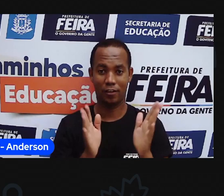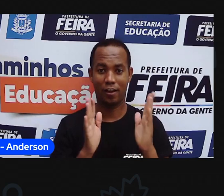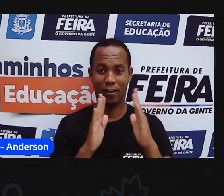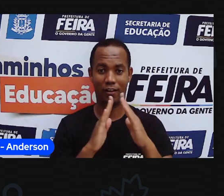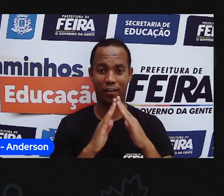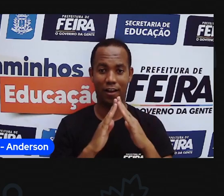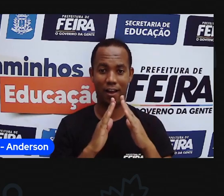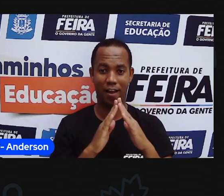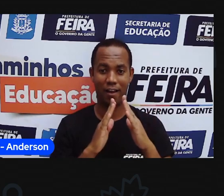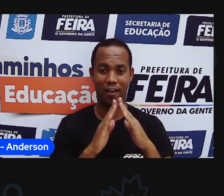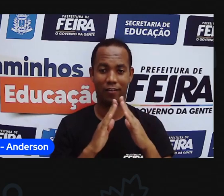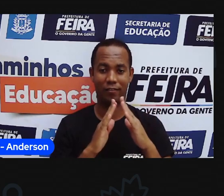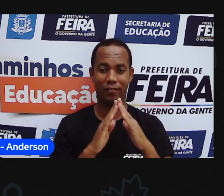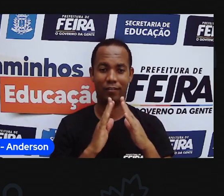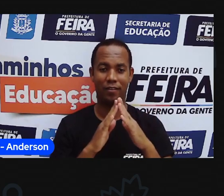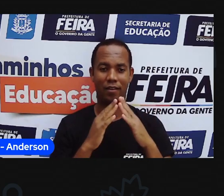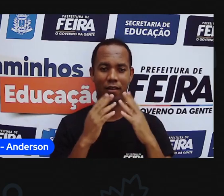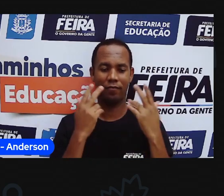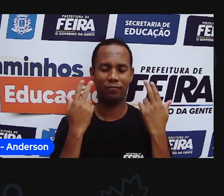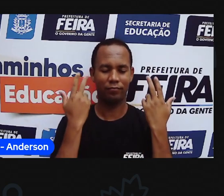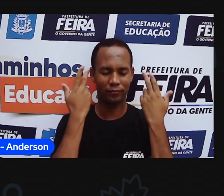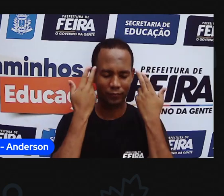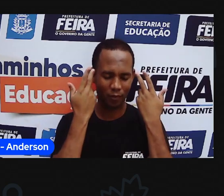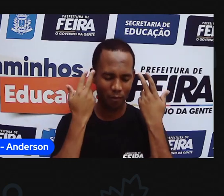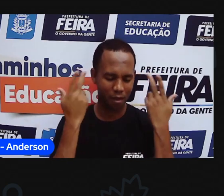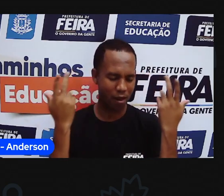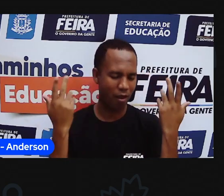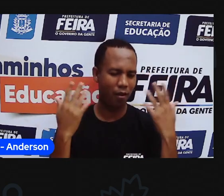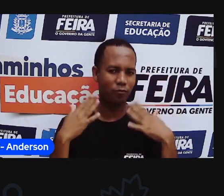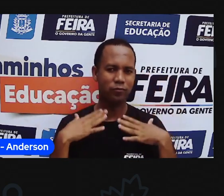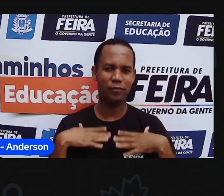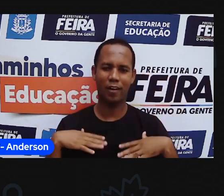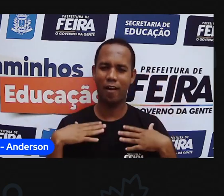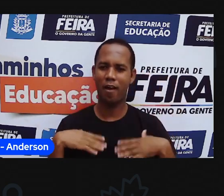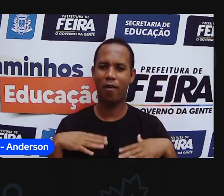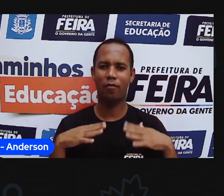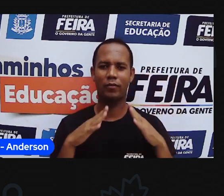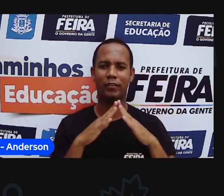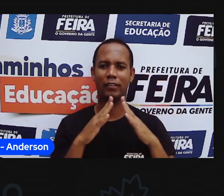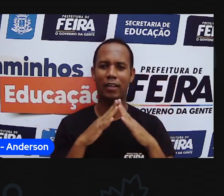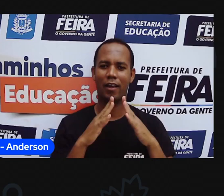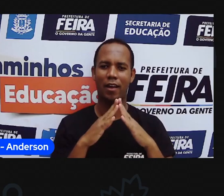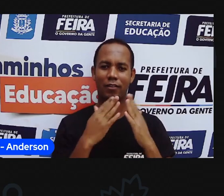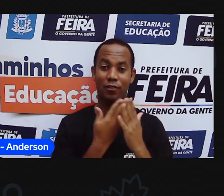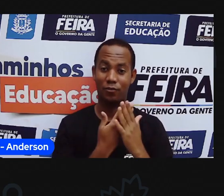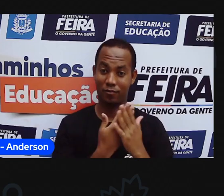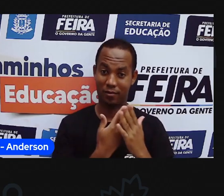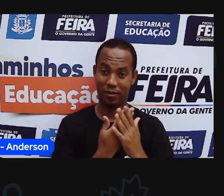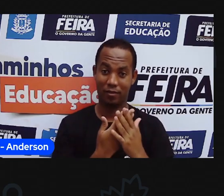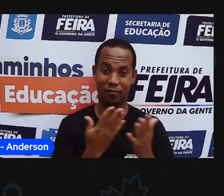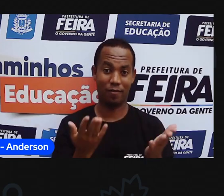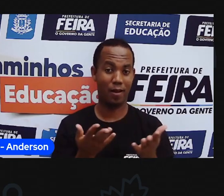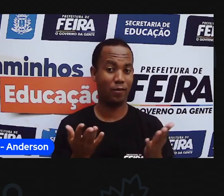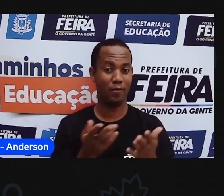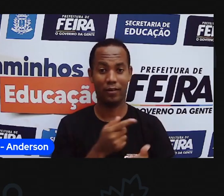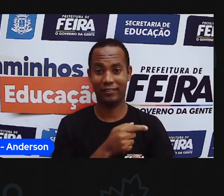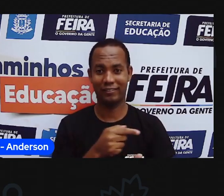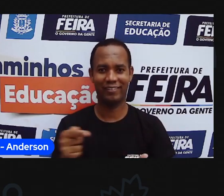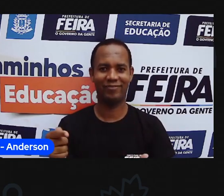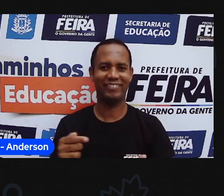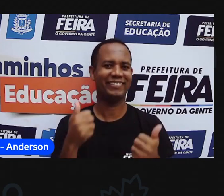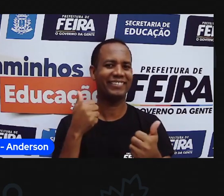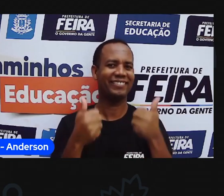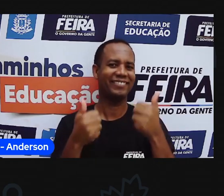direitinho, agora tá todo mundo, ó, firme, forte, com energia aí para mais uma semana de aula. Tá animado,